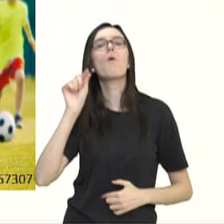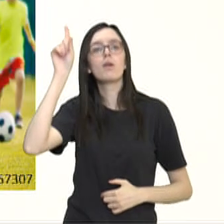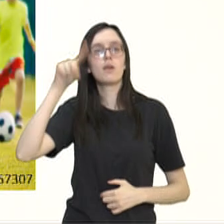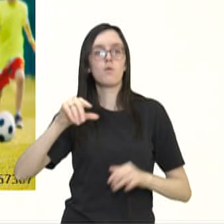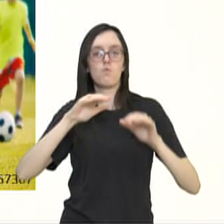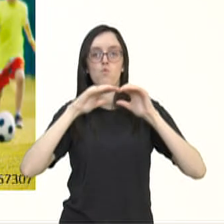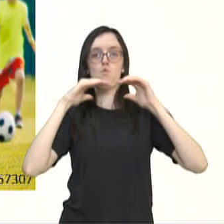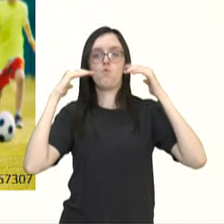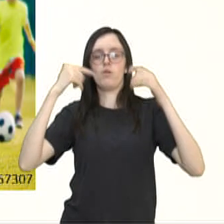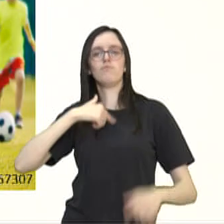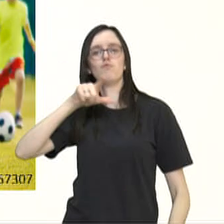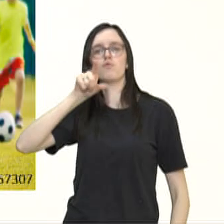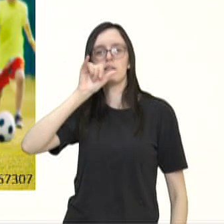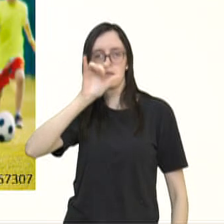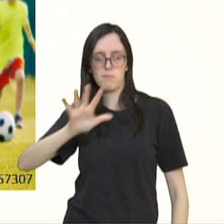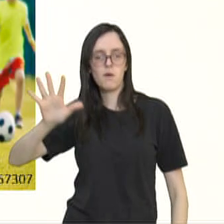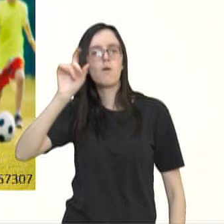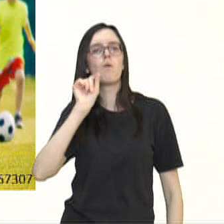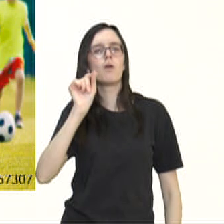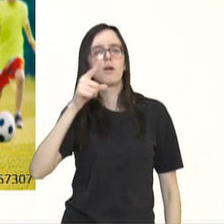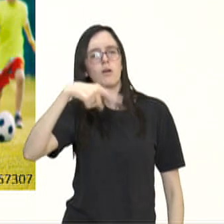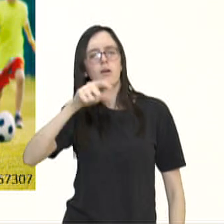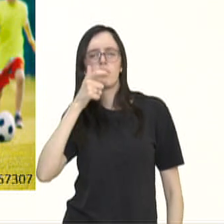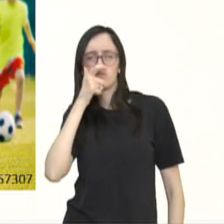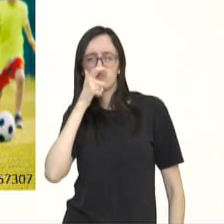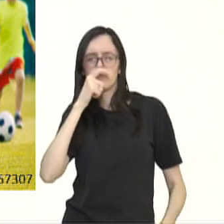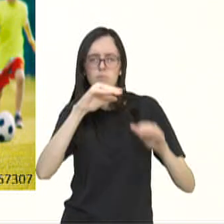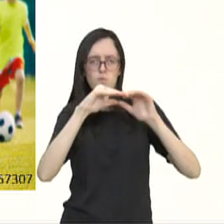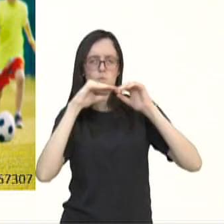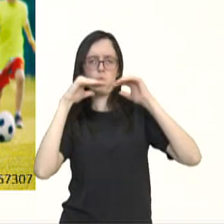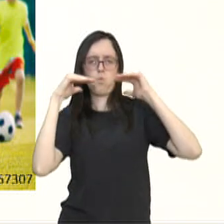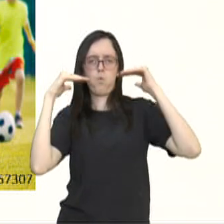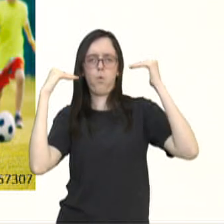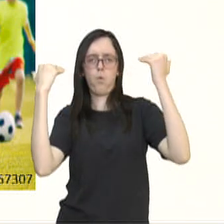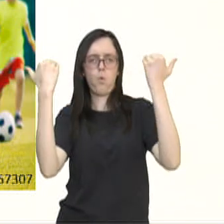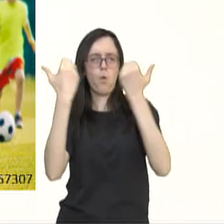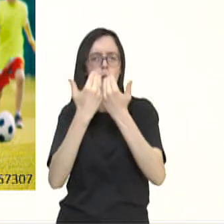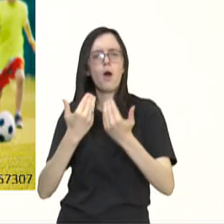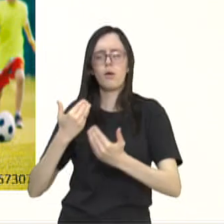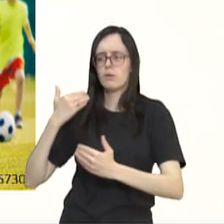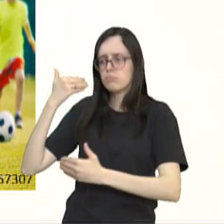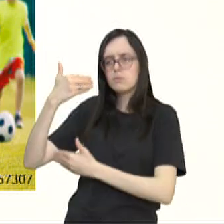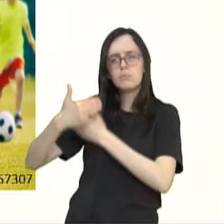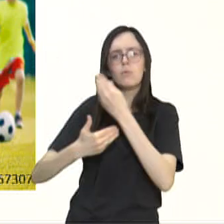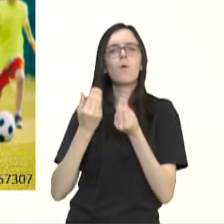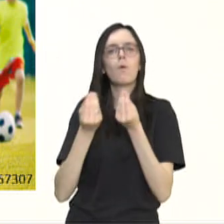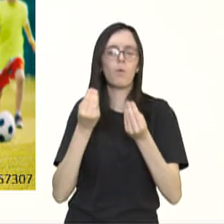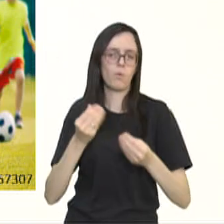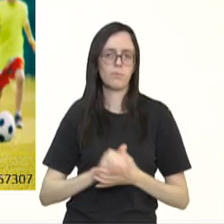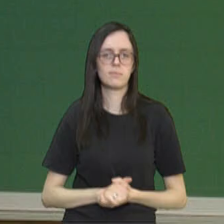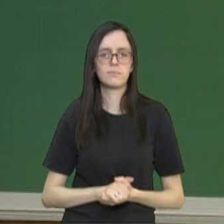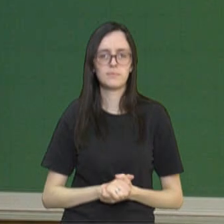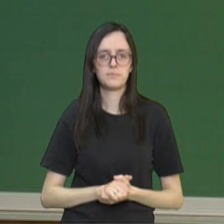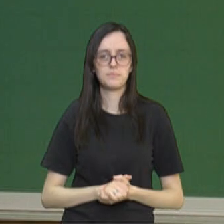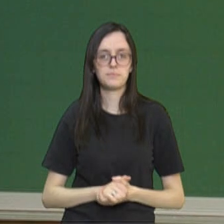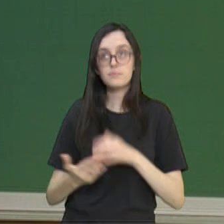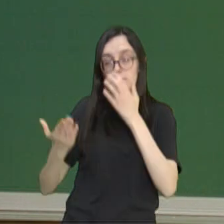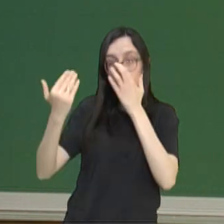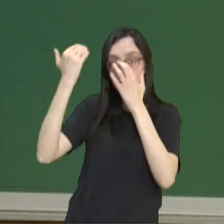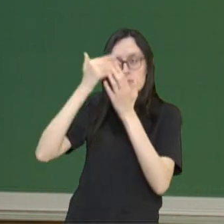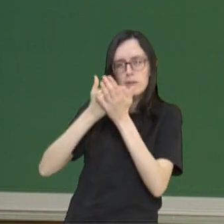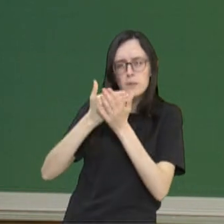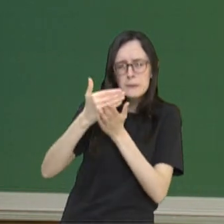tempos pós-modernos, em tempos contemporâneos, né? Então, ele vem evoluindo, né? E como